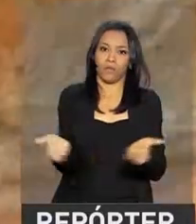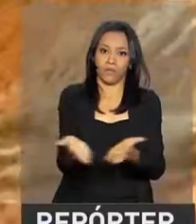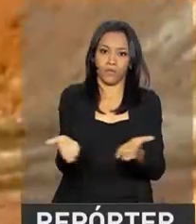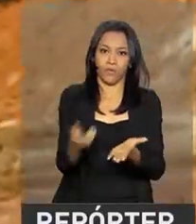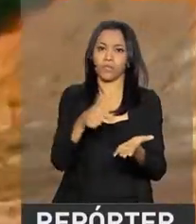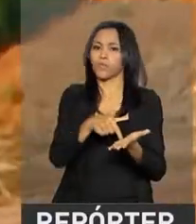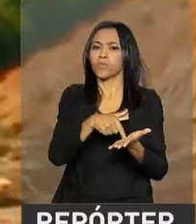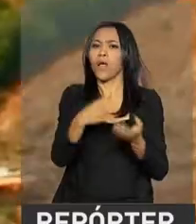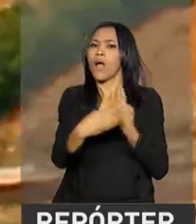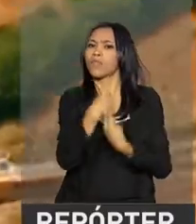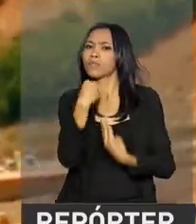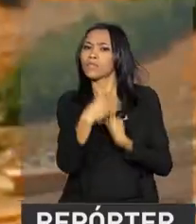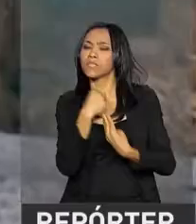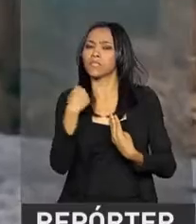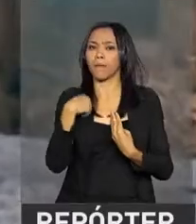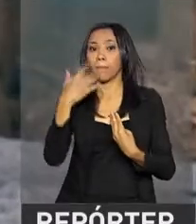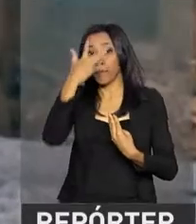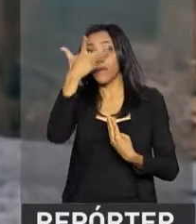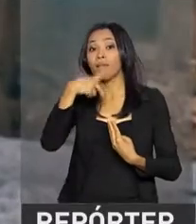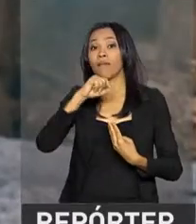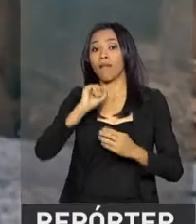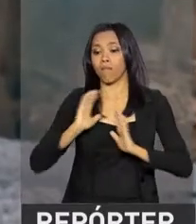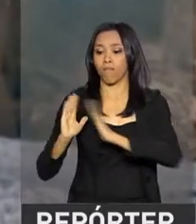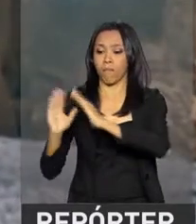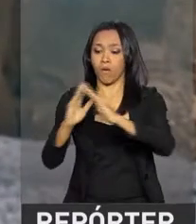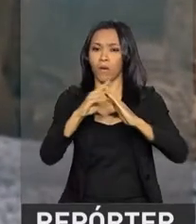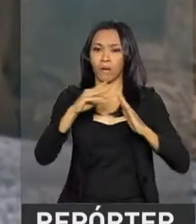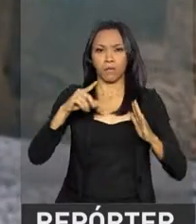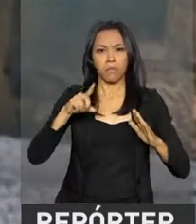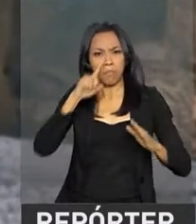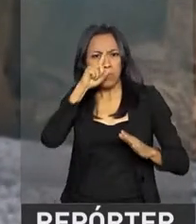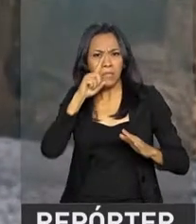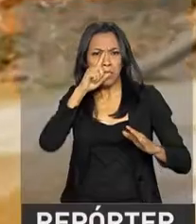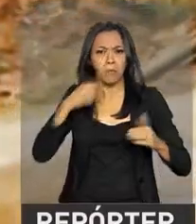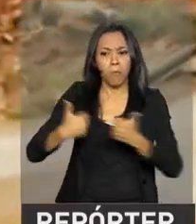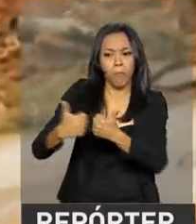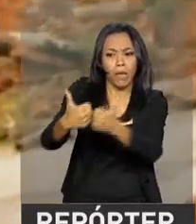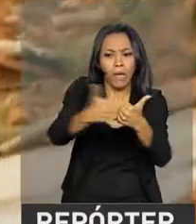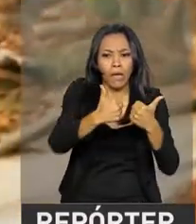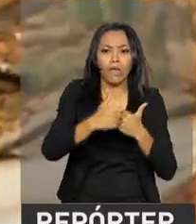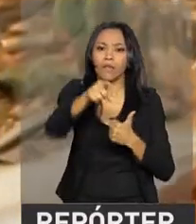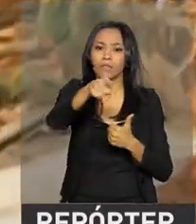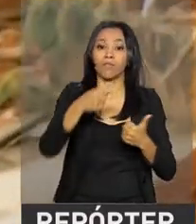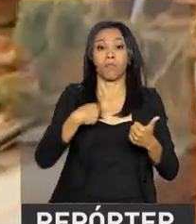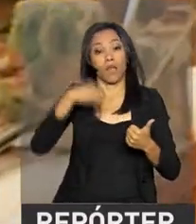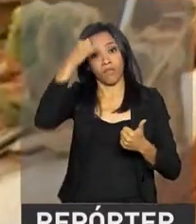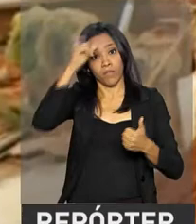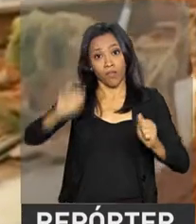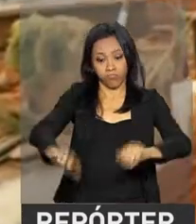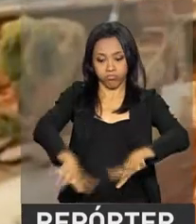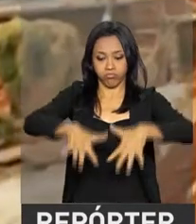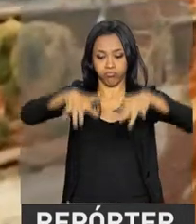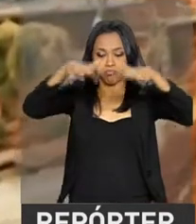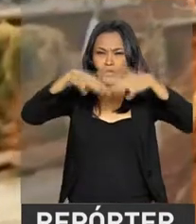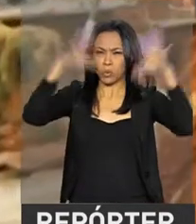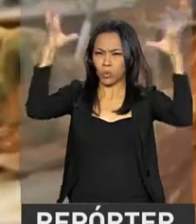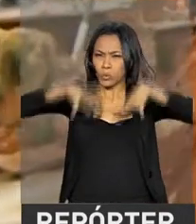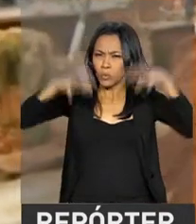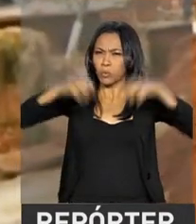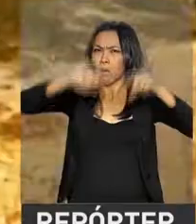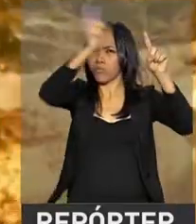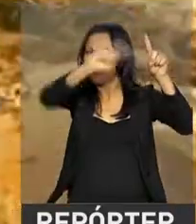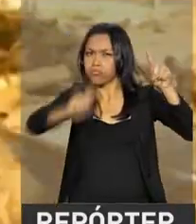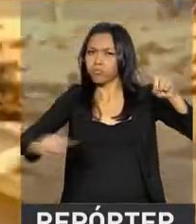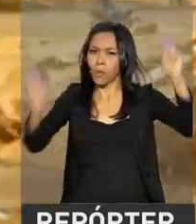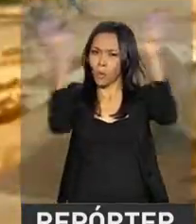aviso vai orientar moradores de áreas de risco e poupar vidas. O alerta para riscos de inundação, tempestades,